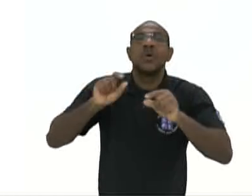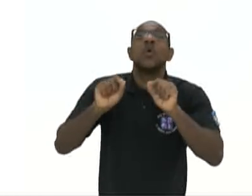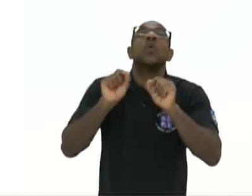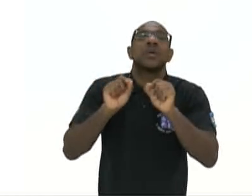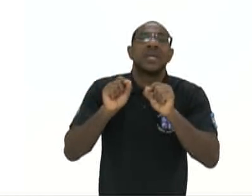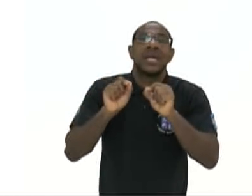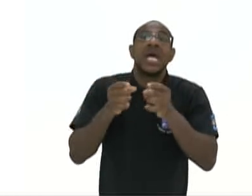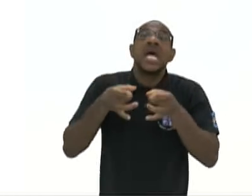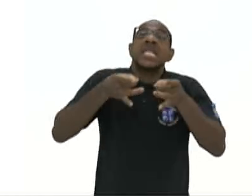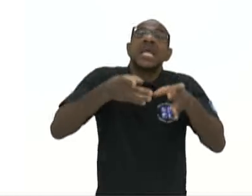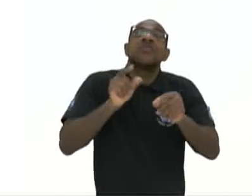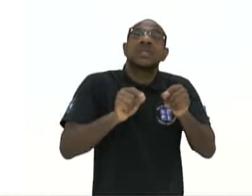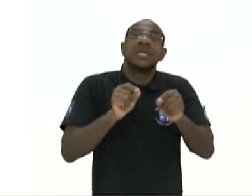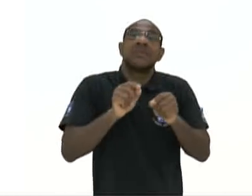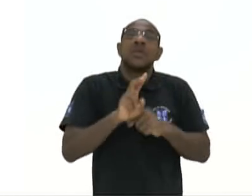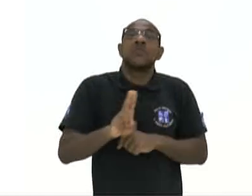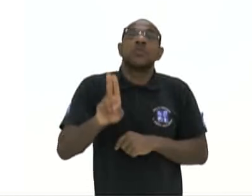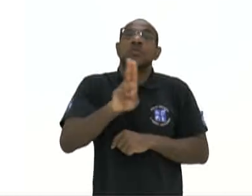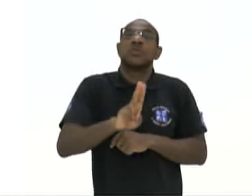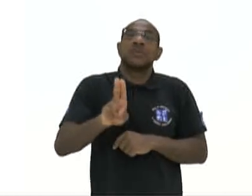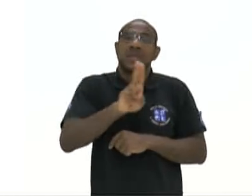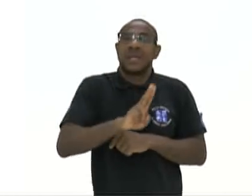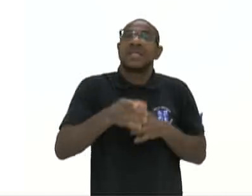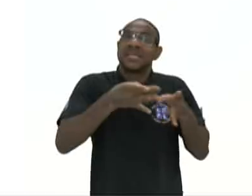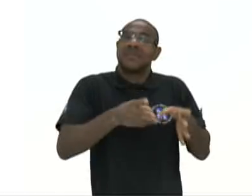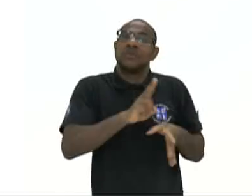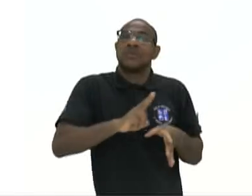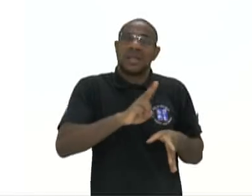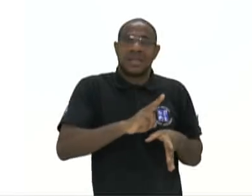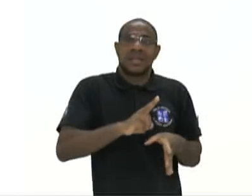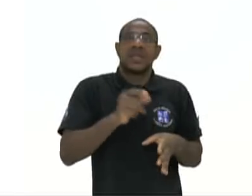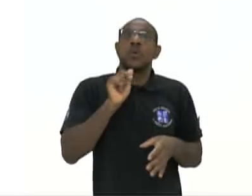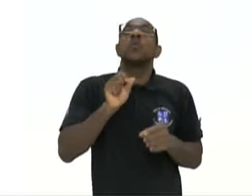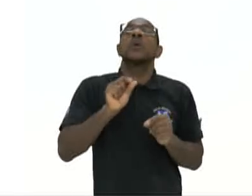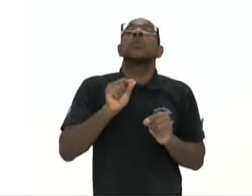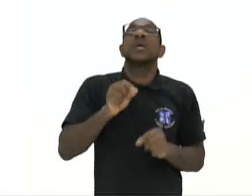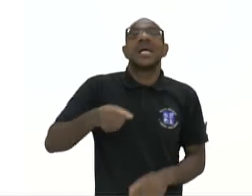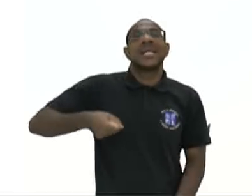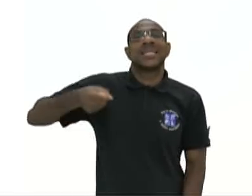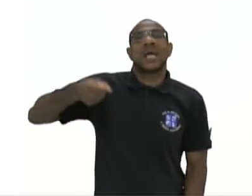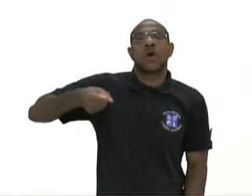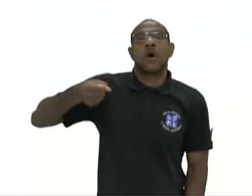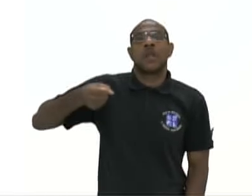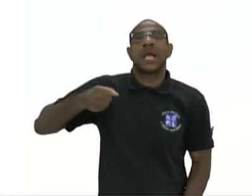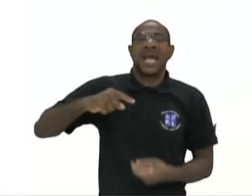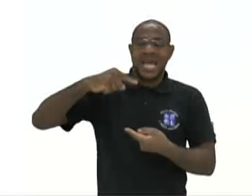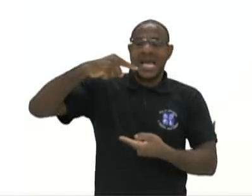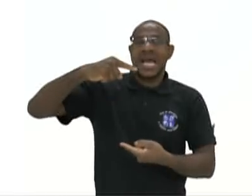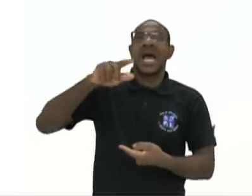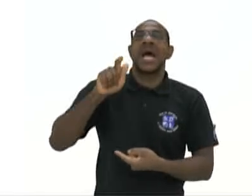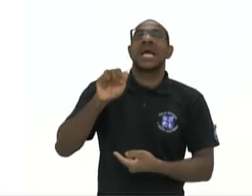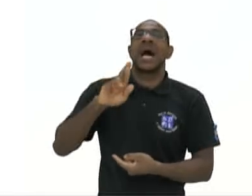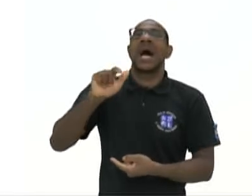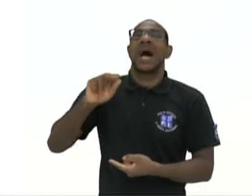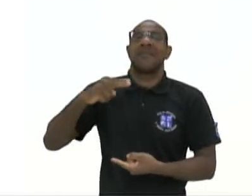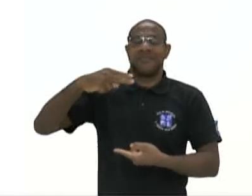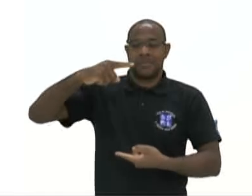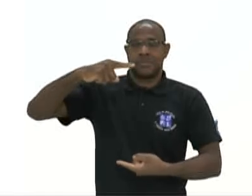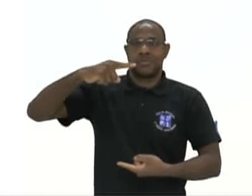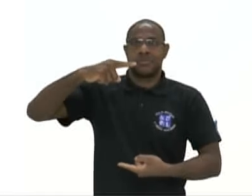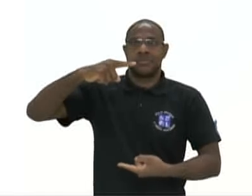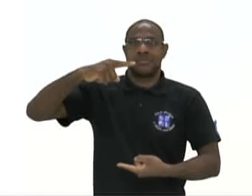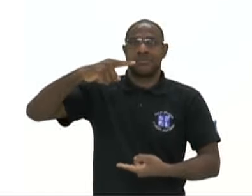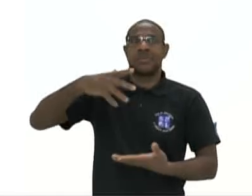de utilizar outros materiais de uso único, como sacolas e garrafas, que são responsáveis por índices